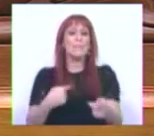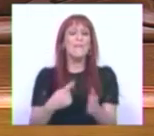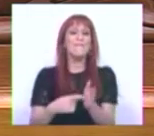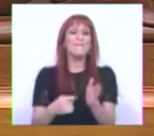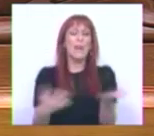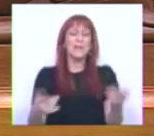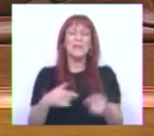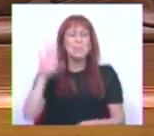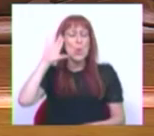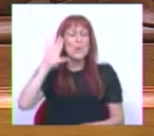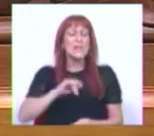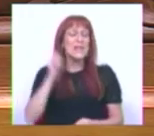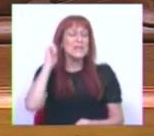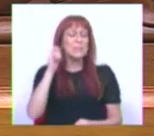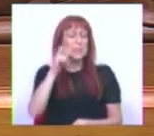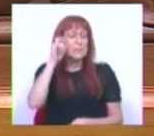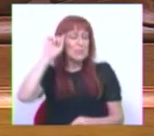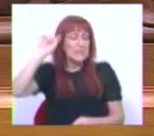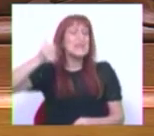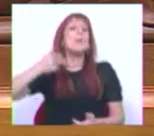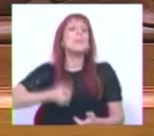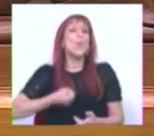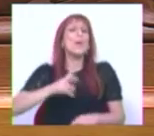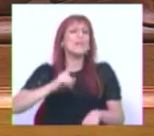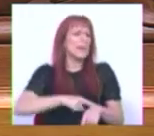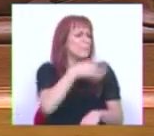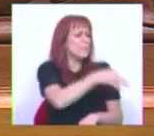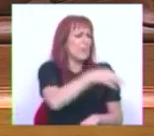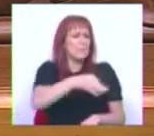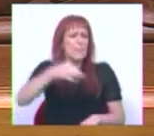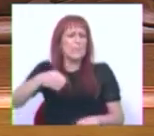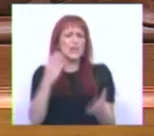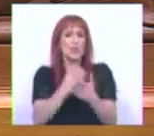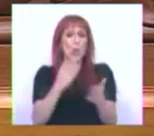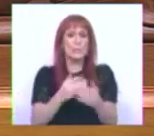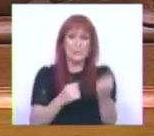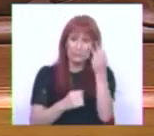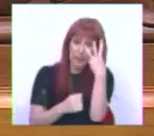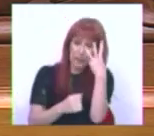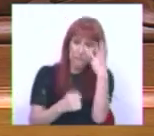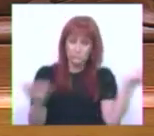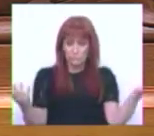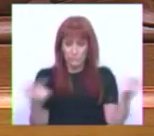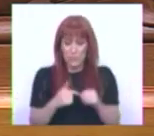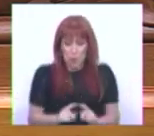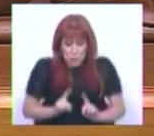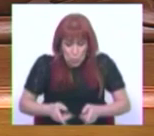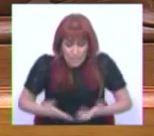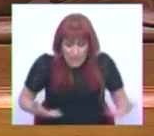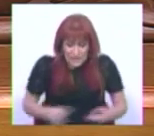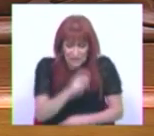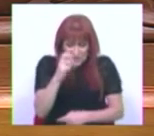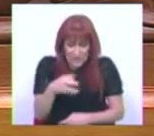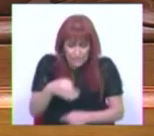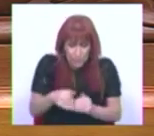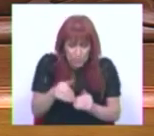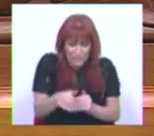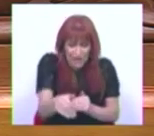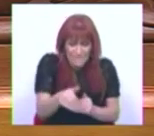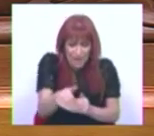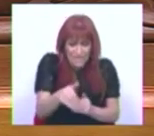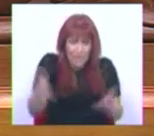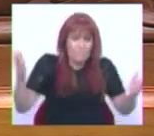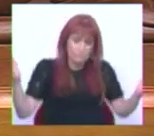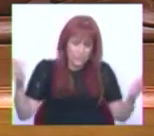se a Doutora Graça Freitas sabe quantos períodos tem a escola, mas tem 3 e estamos a iniciar o 3º período. Por